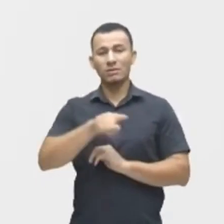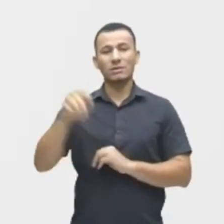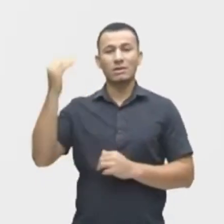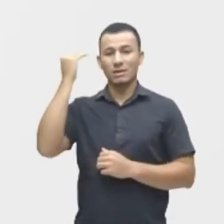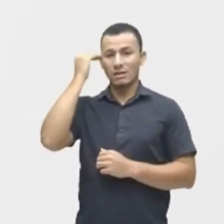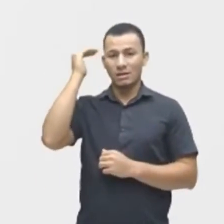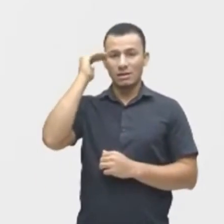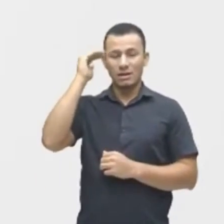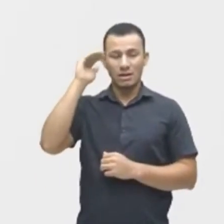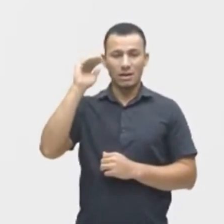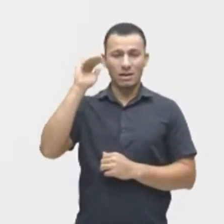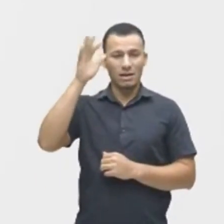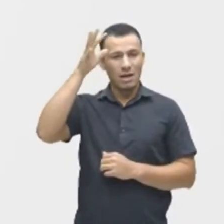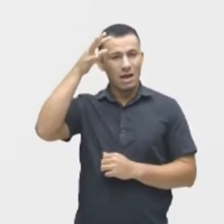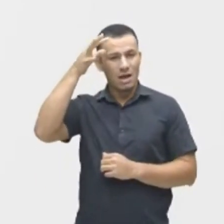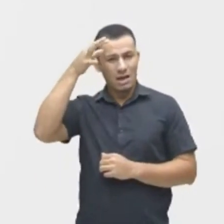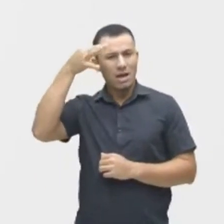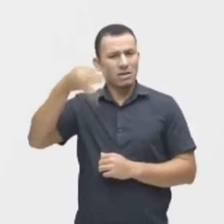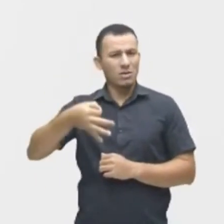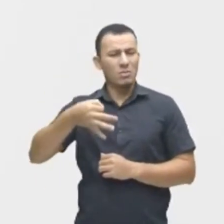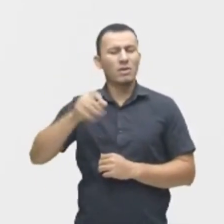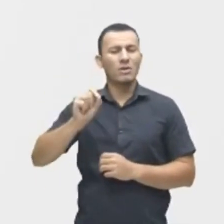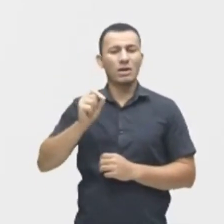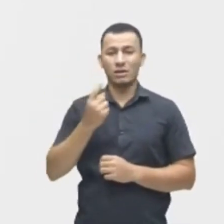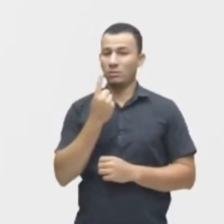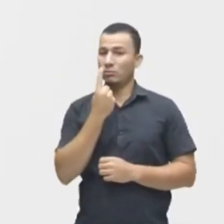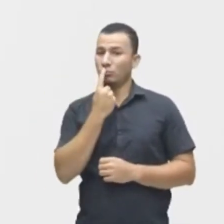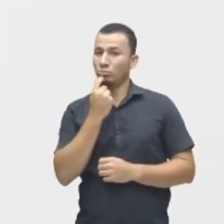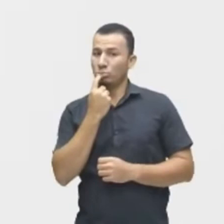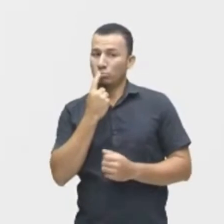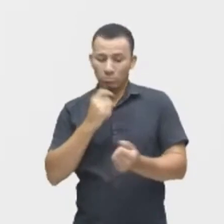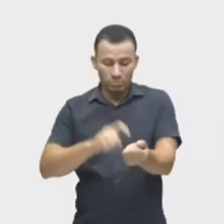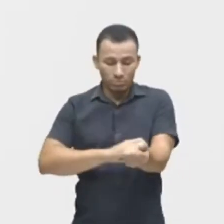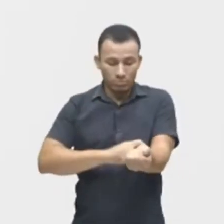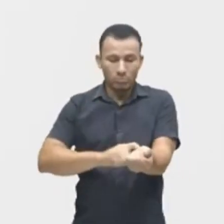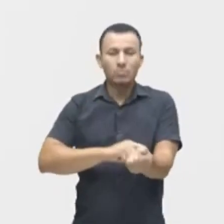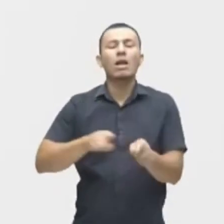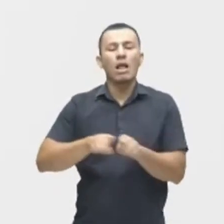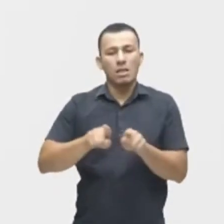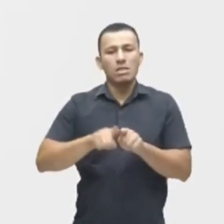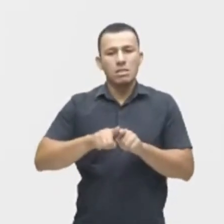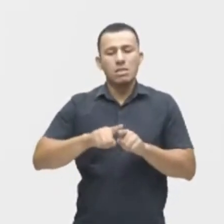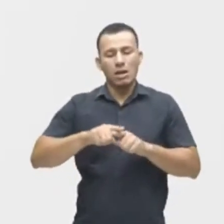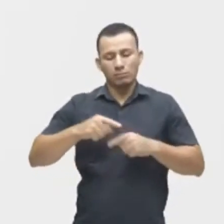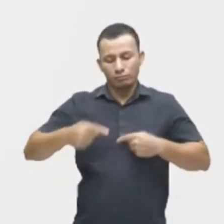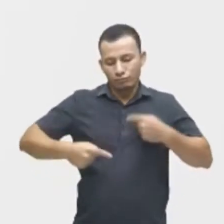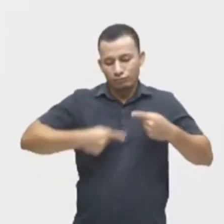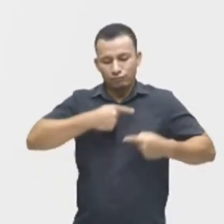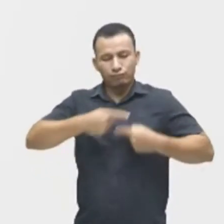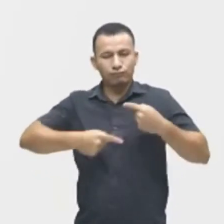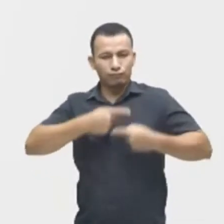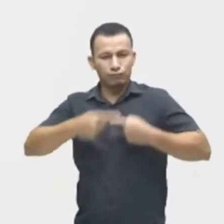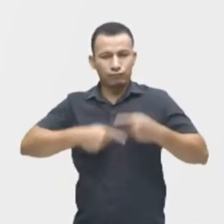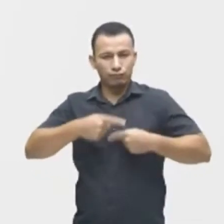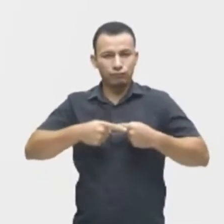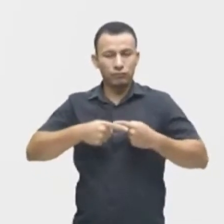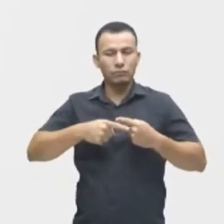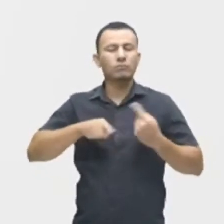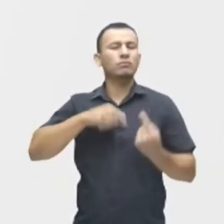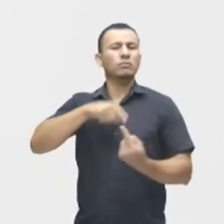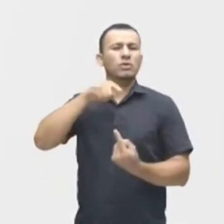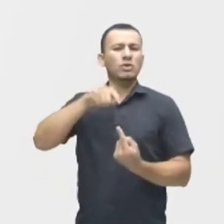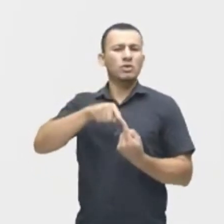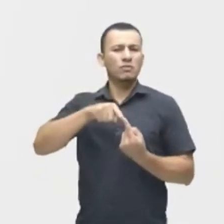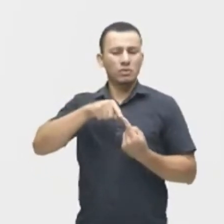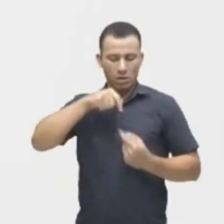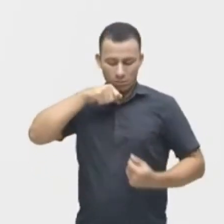é compreender que o sangue circula. E o sangue circula numa condição de levar oxigênio para as